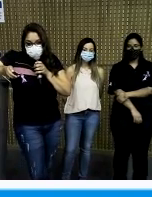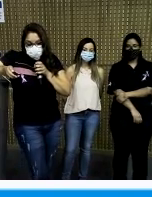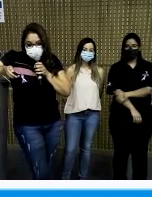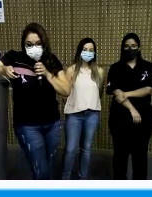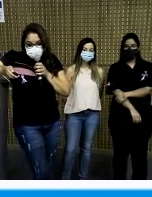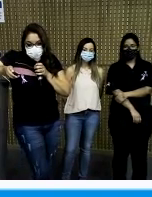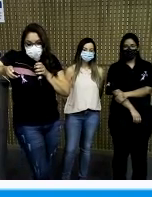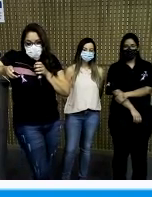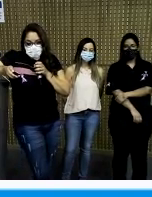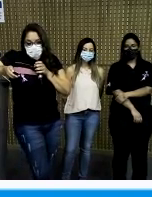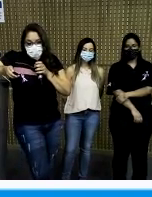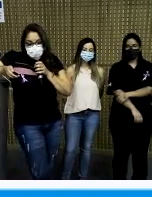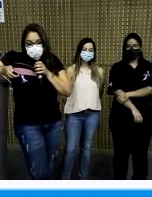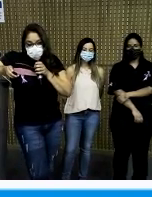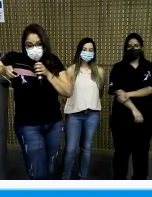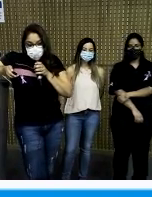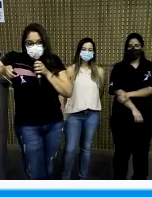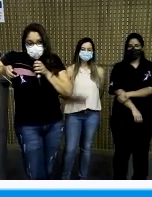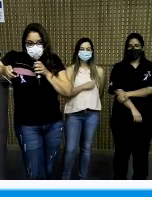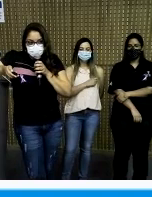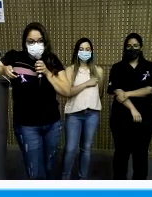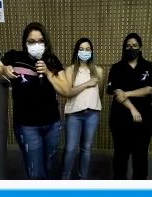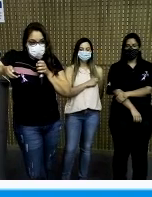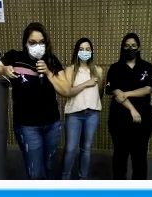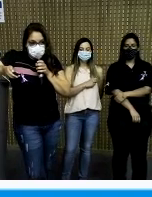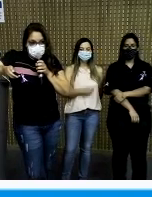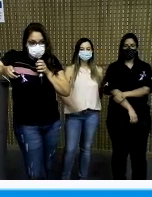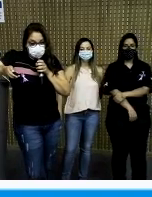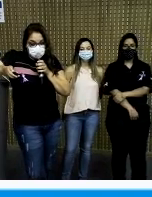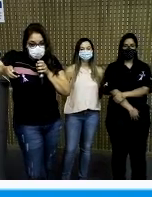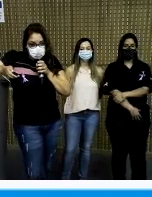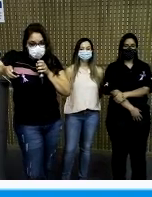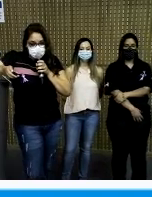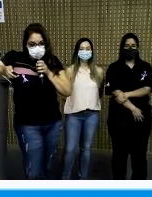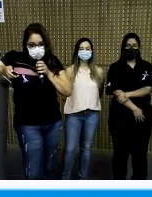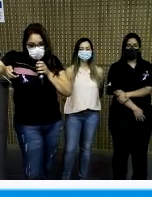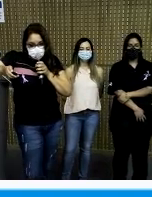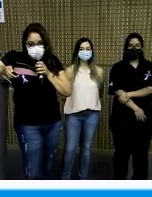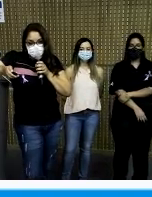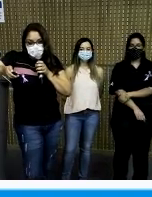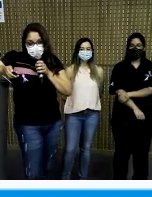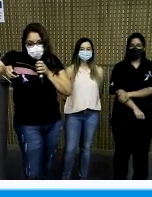estar avaliando, mas nós temos, então, nos cadastros individuais, o levantamento